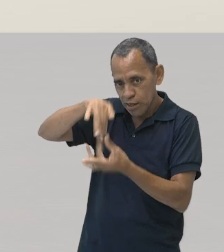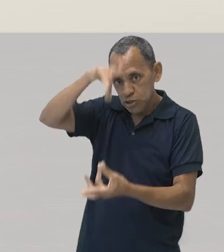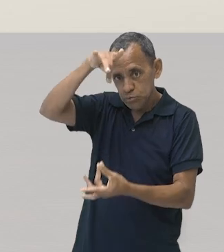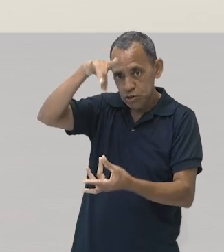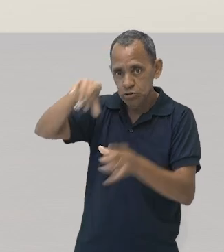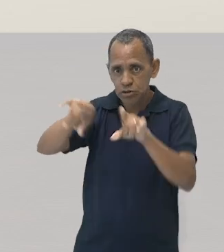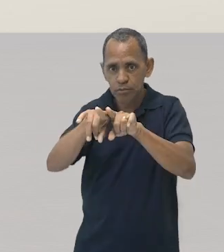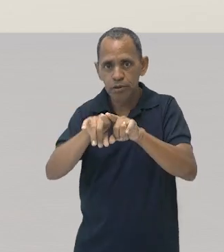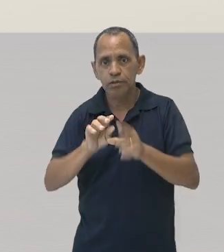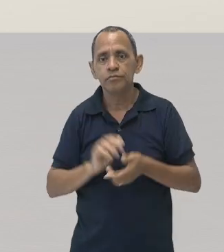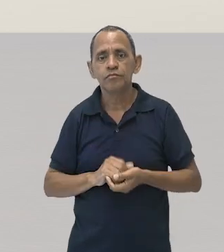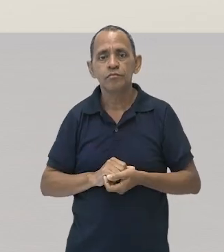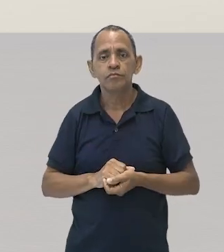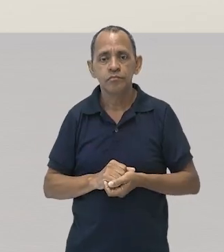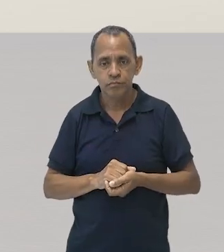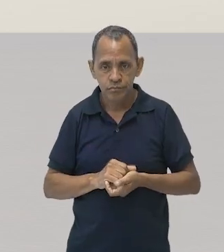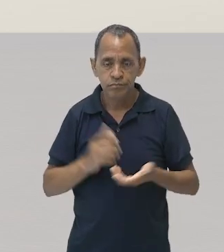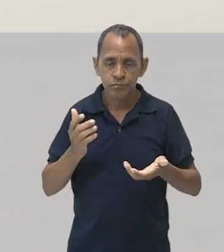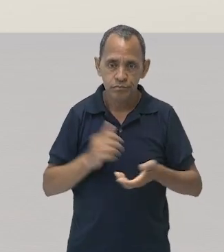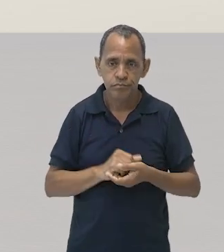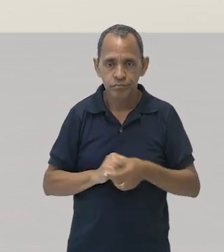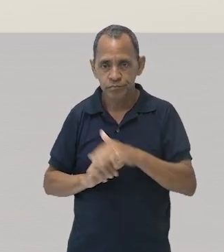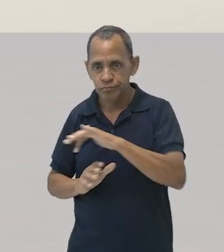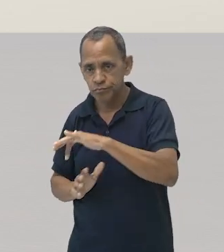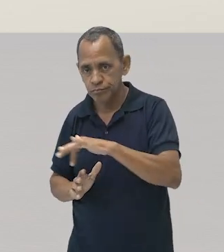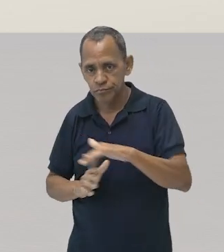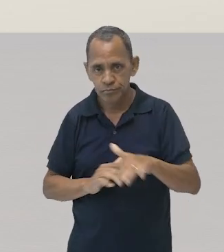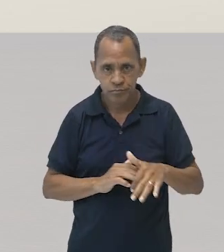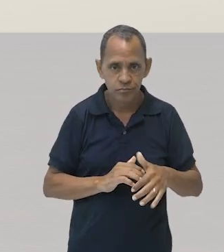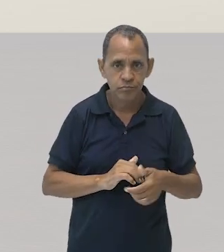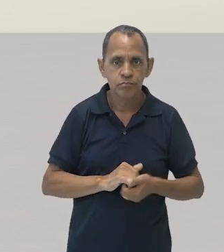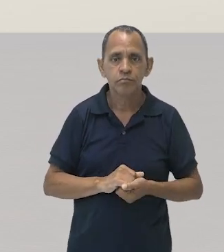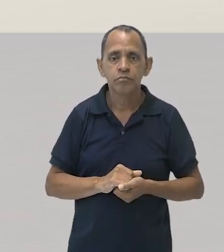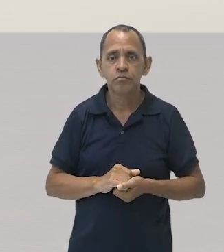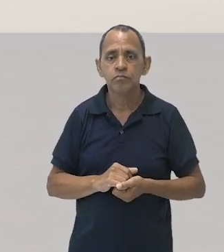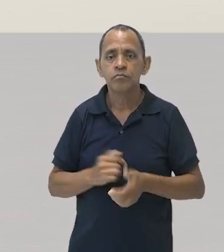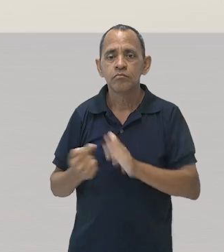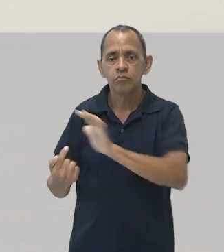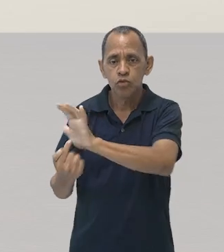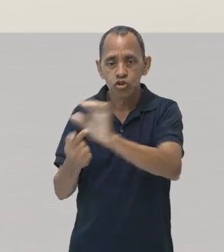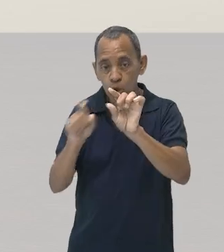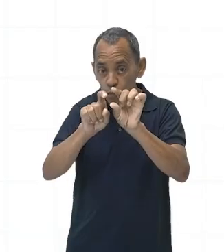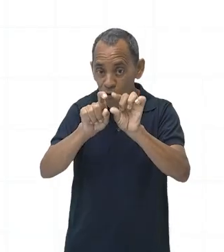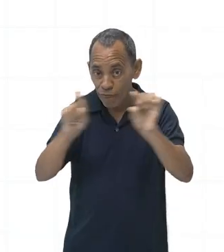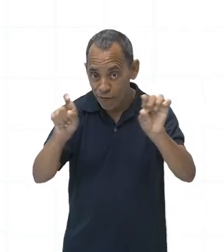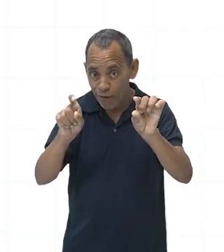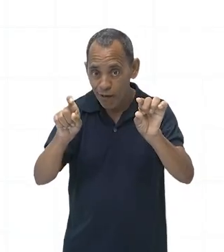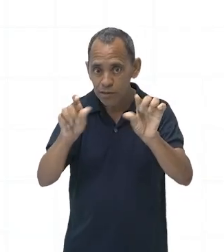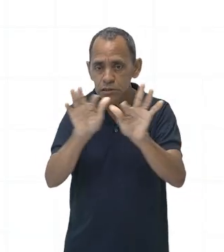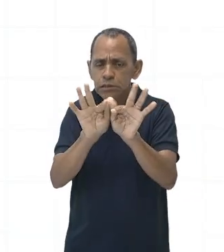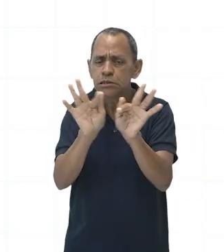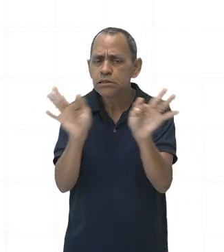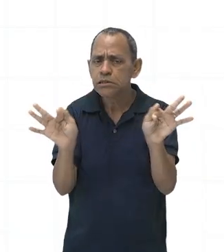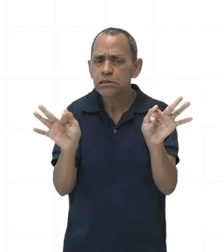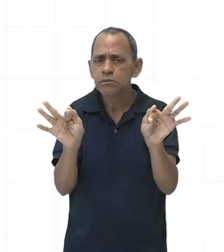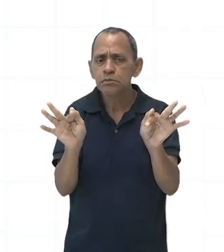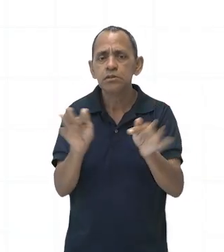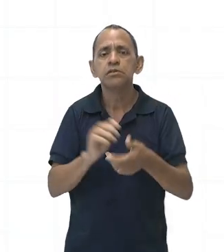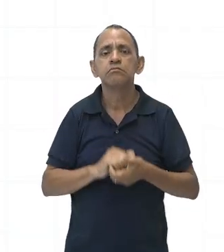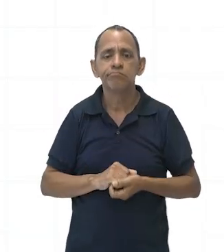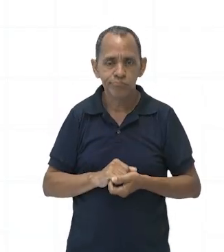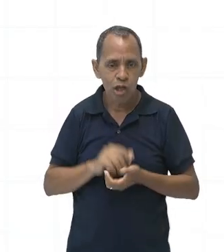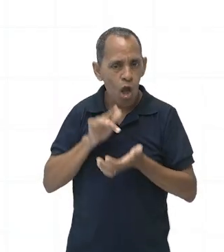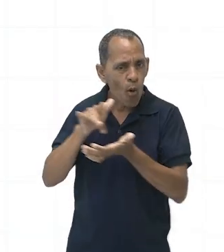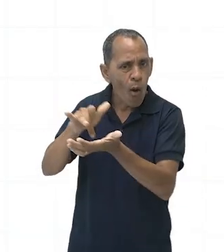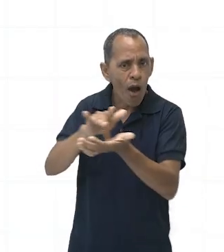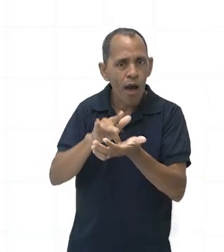para finalizar esse momento da nossa aula, eu trouxe uma frase para vocês de uma grande bailarina,